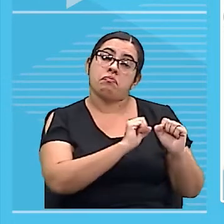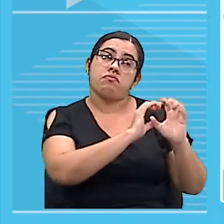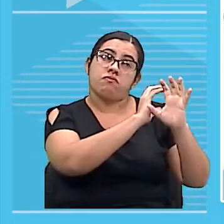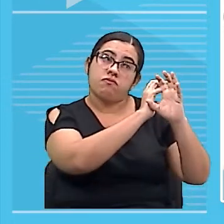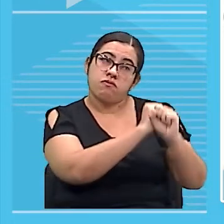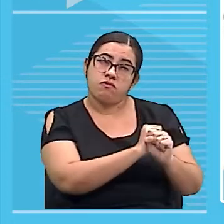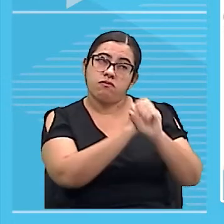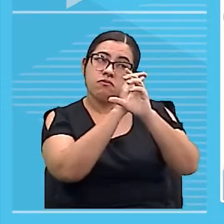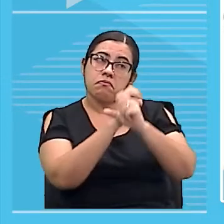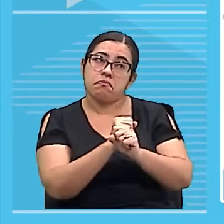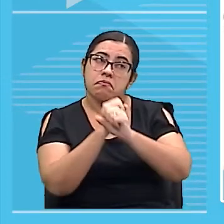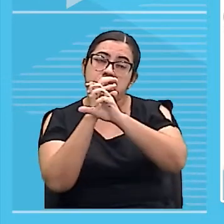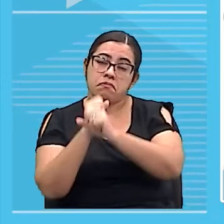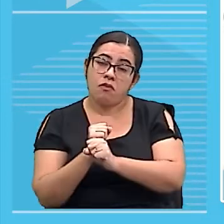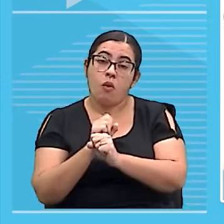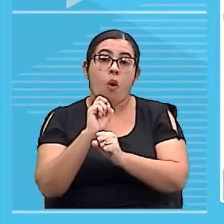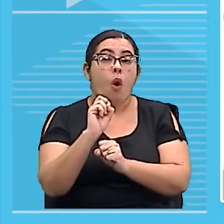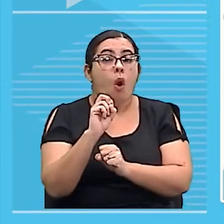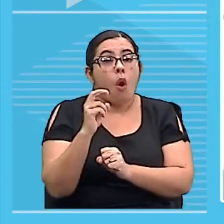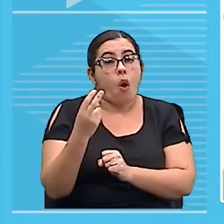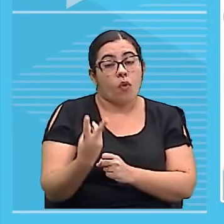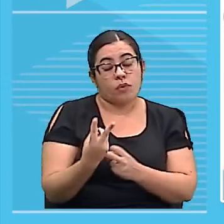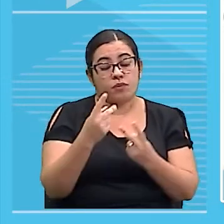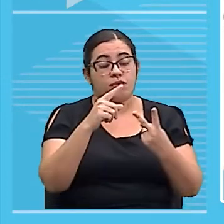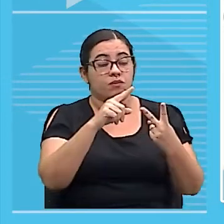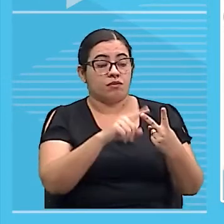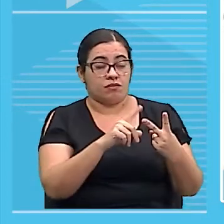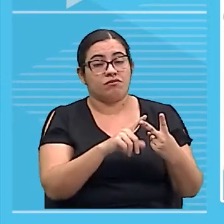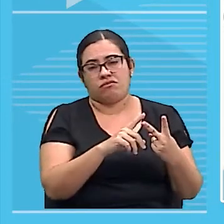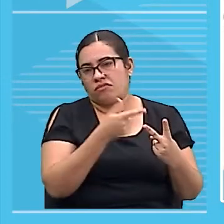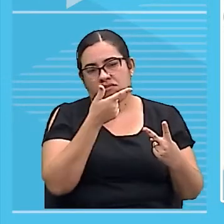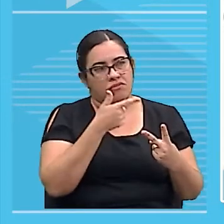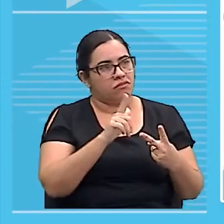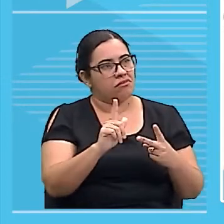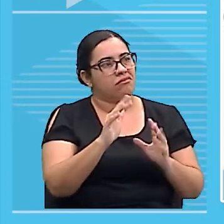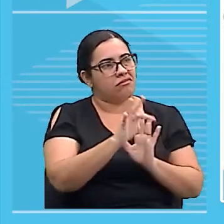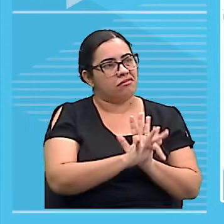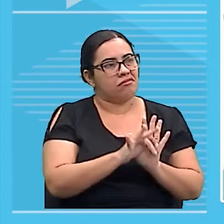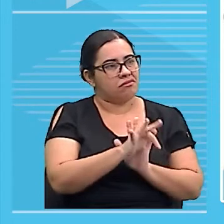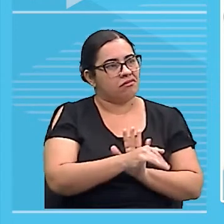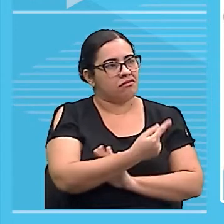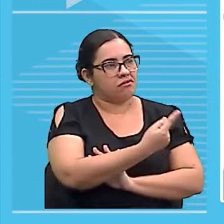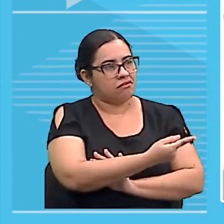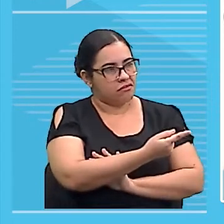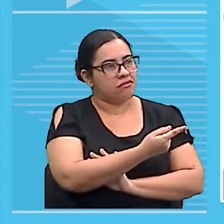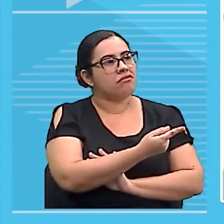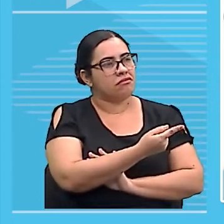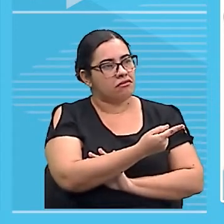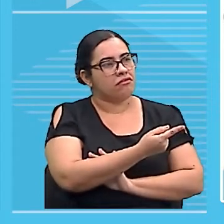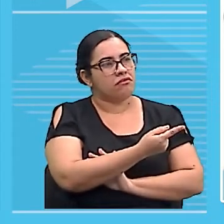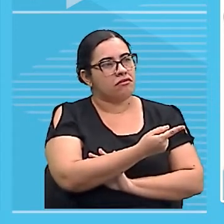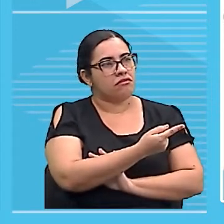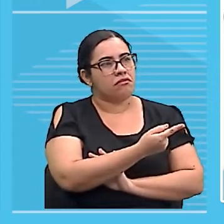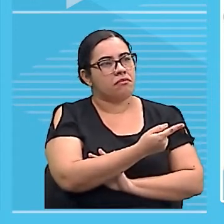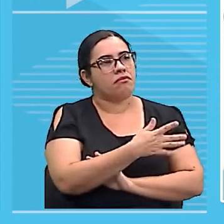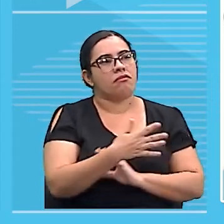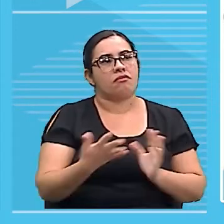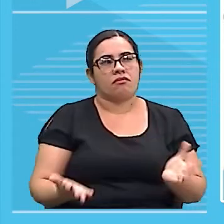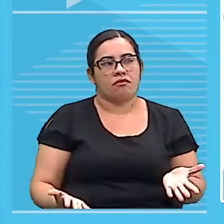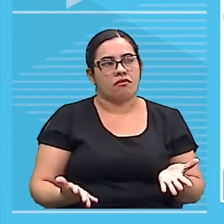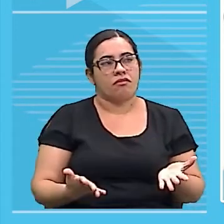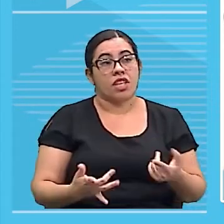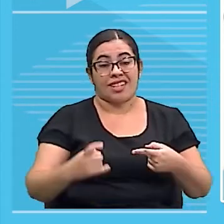todas as resistências ou usar essa expressão que eu tô falando pega a